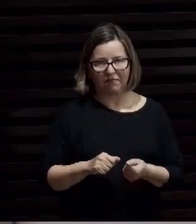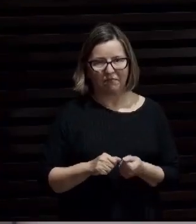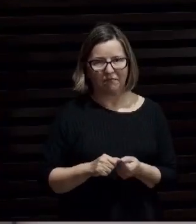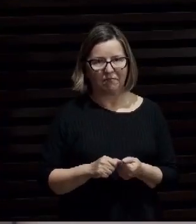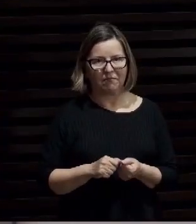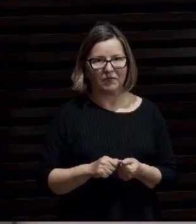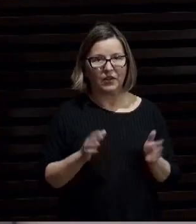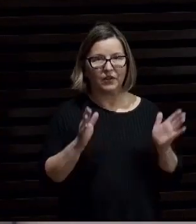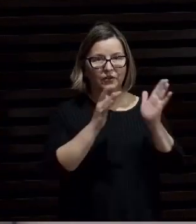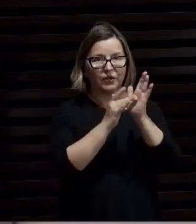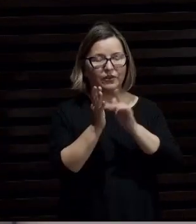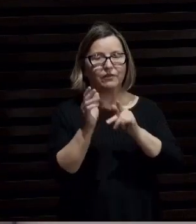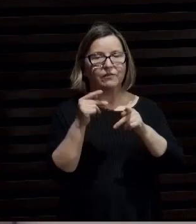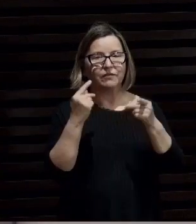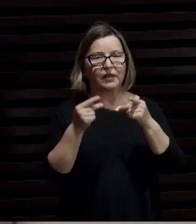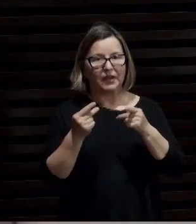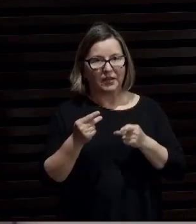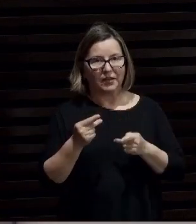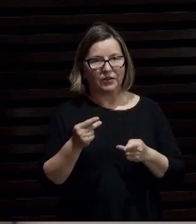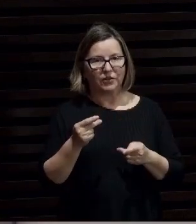dos brasileiros